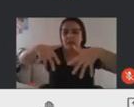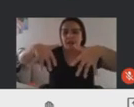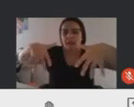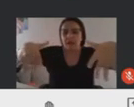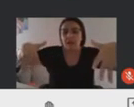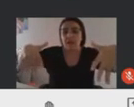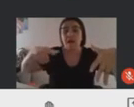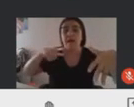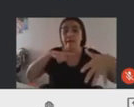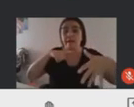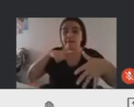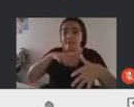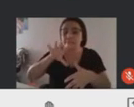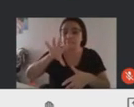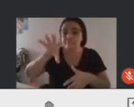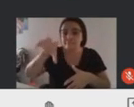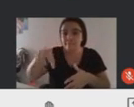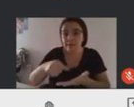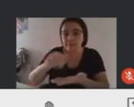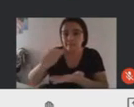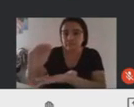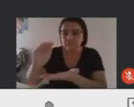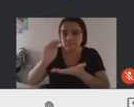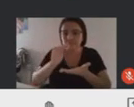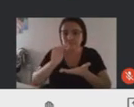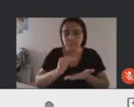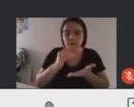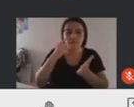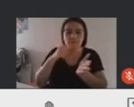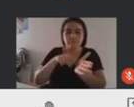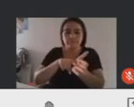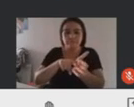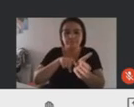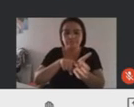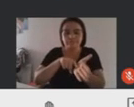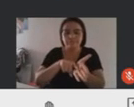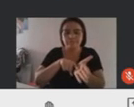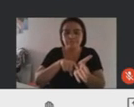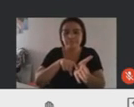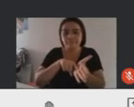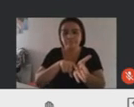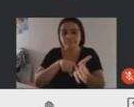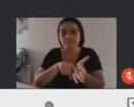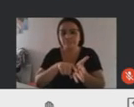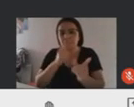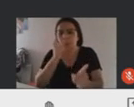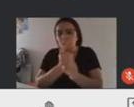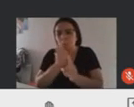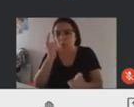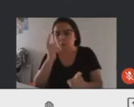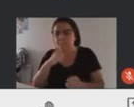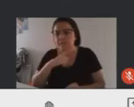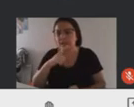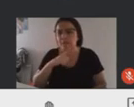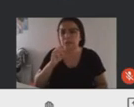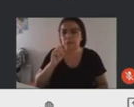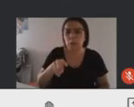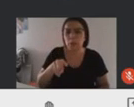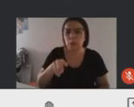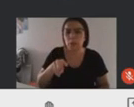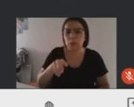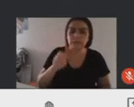respeito de elementos tóxicos que podem ter sido, que podem ter contaminado,